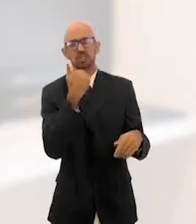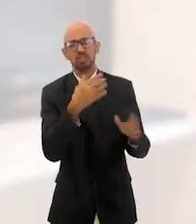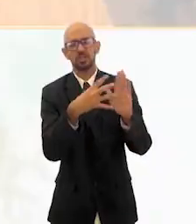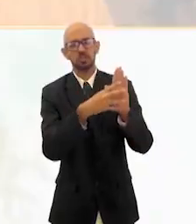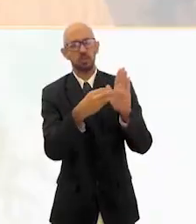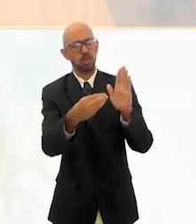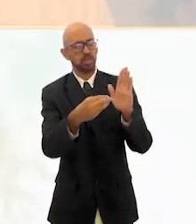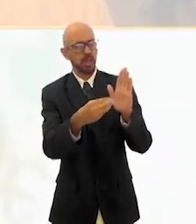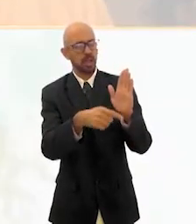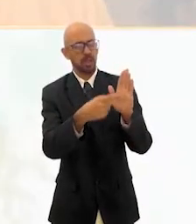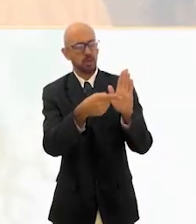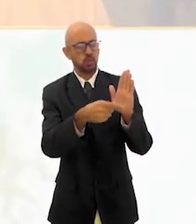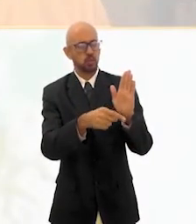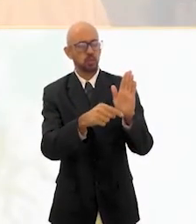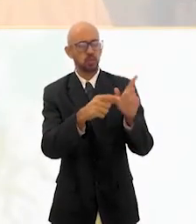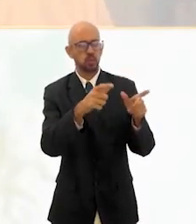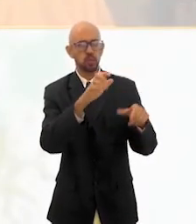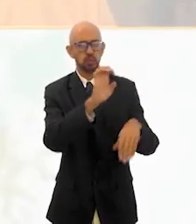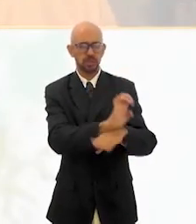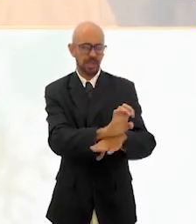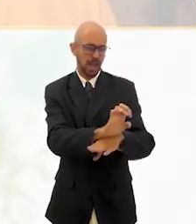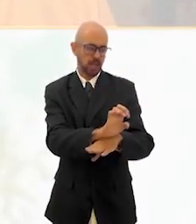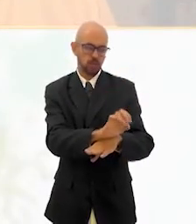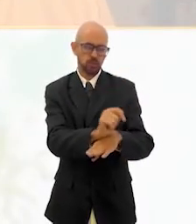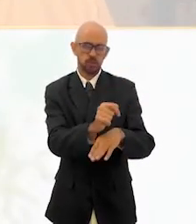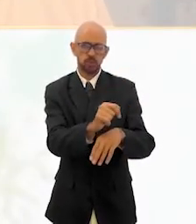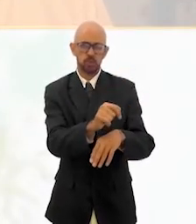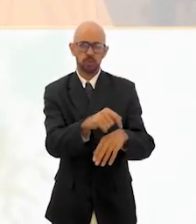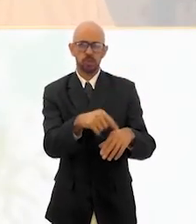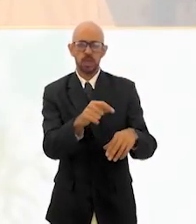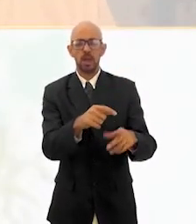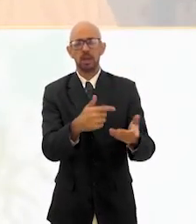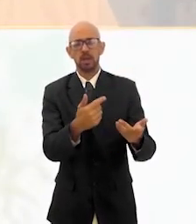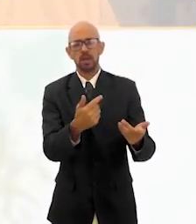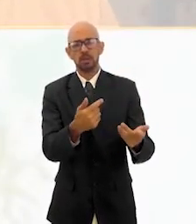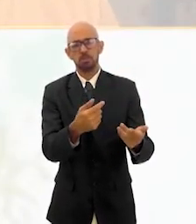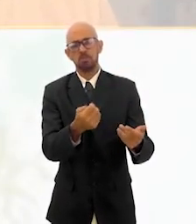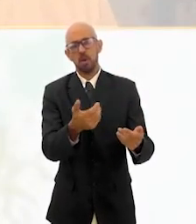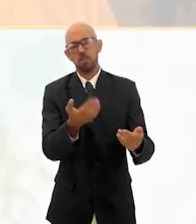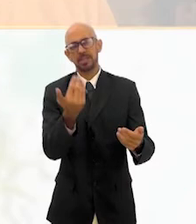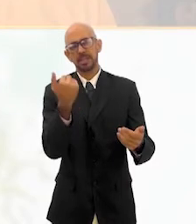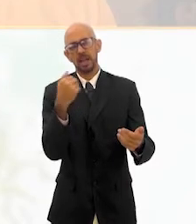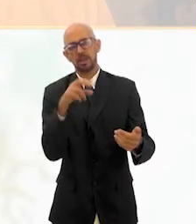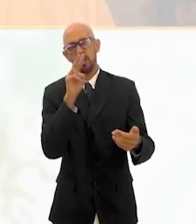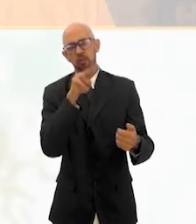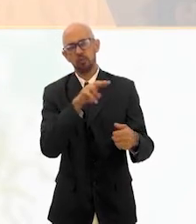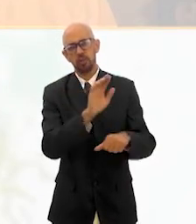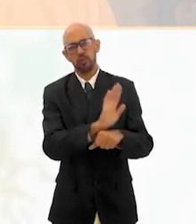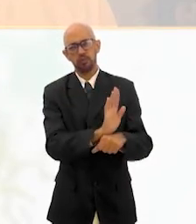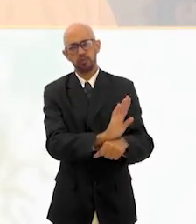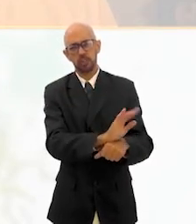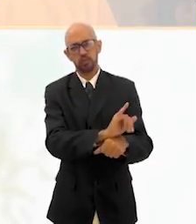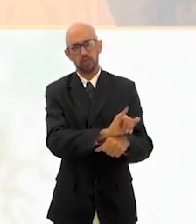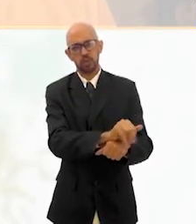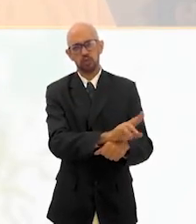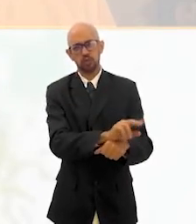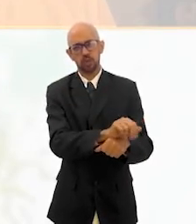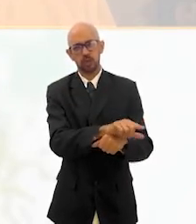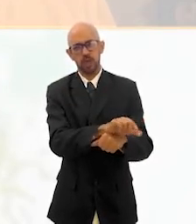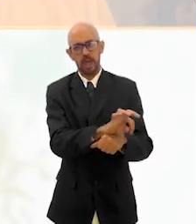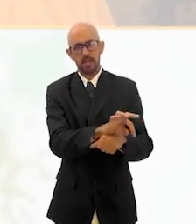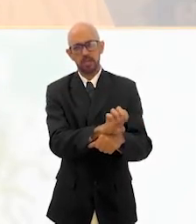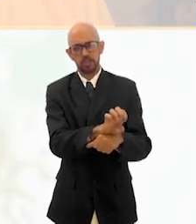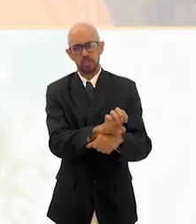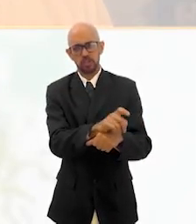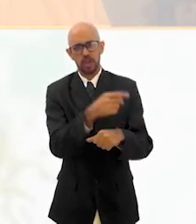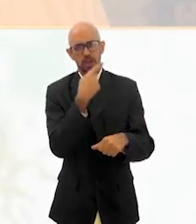do Rio padrão, nem de Minas sotaque padrão. Outro dia a gente ouviu, eu vi um vídeo da Juliette falando a